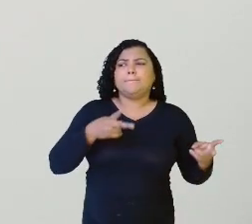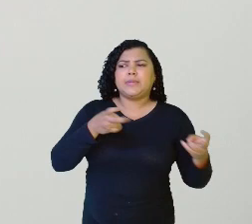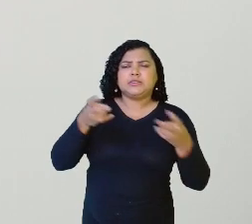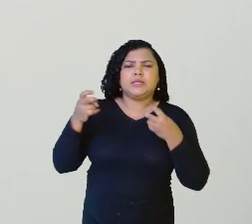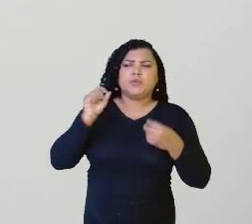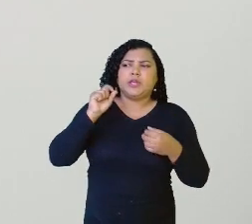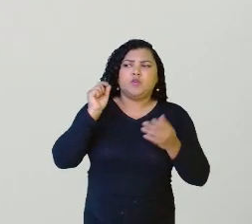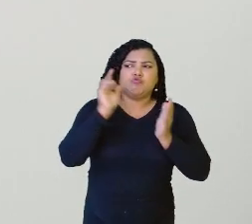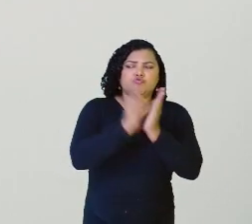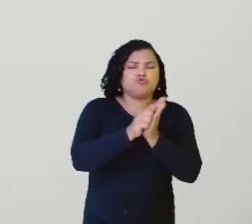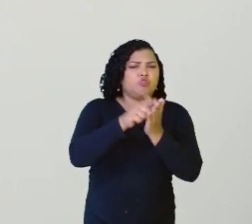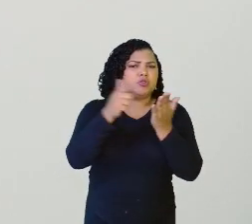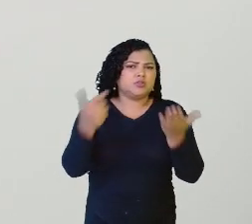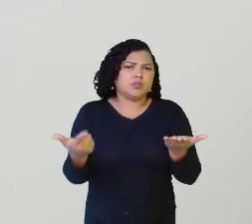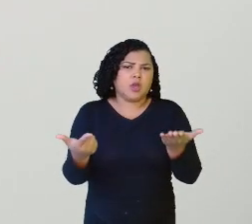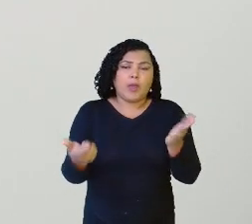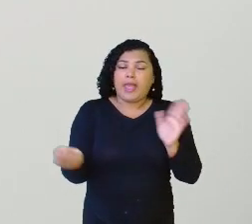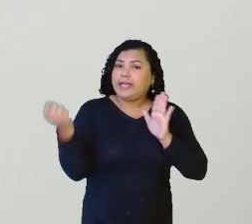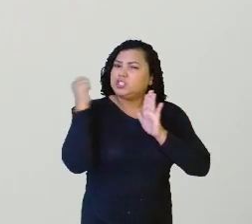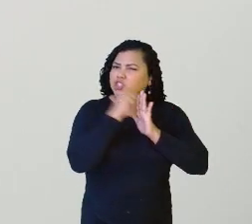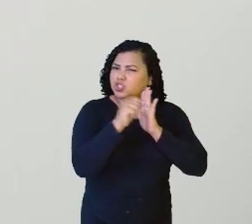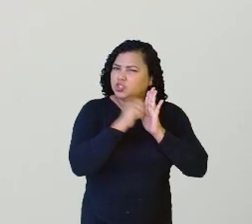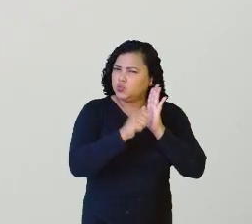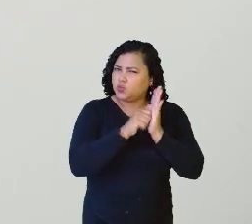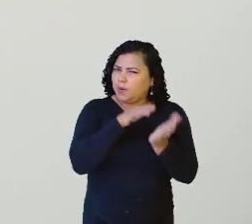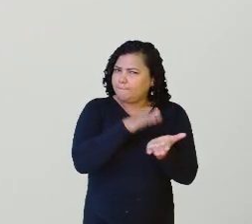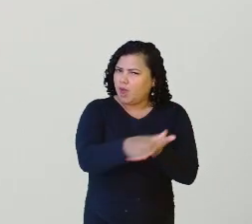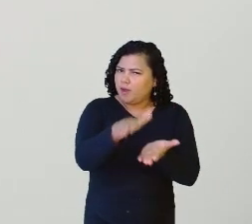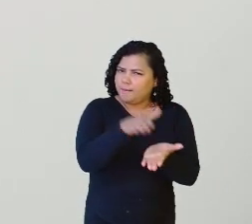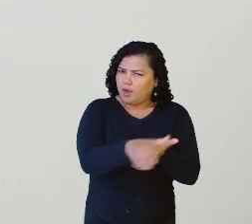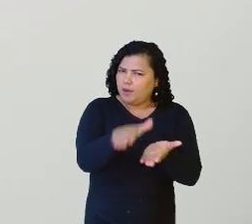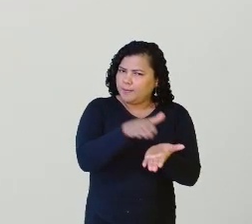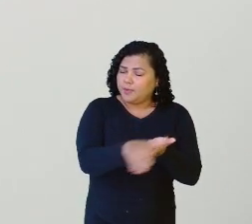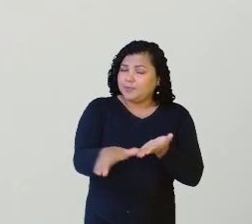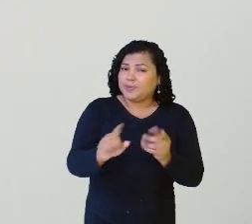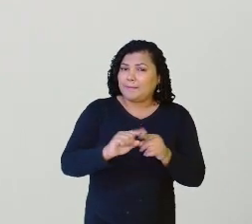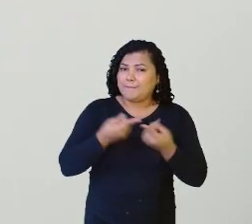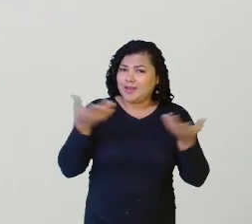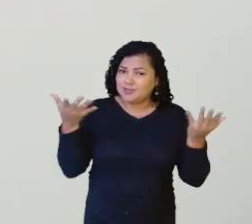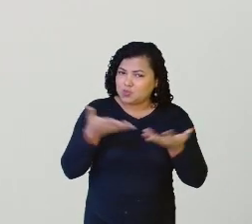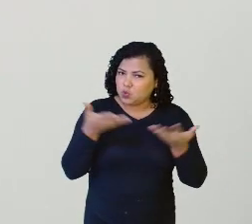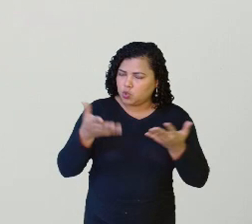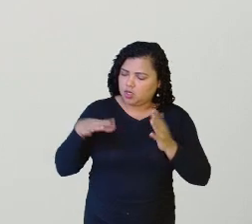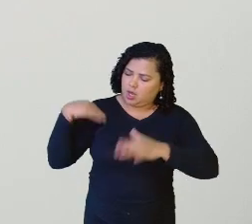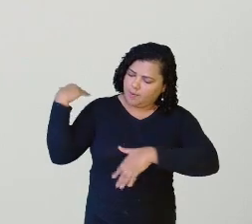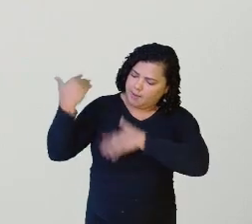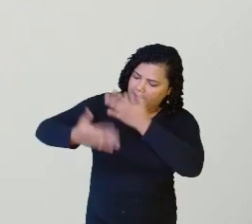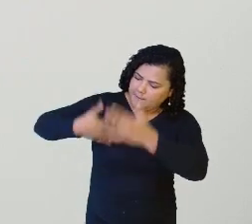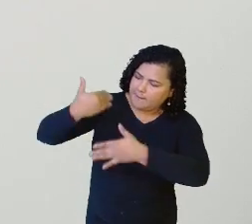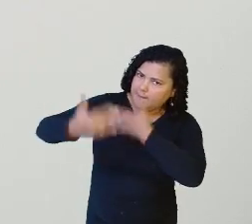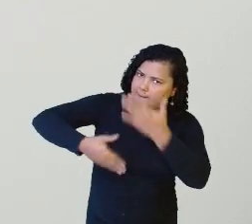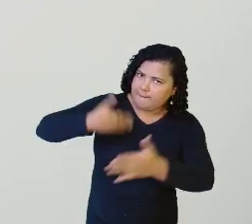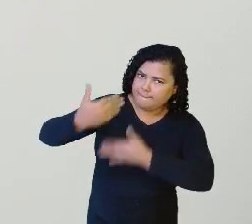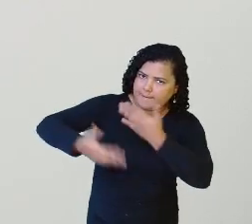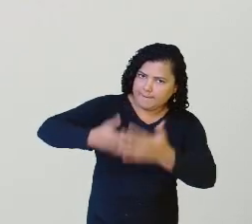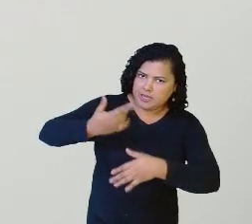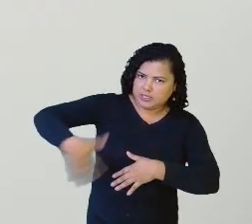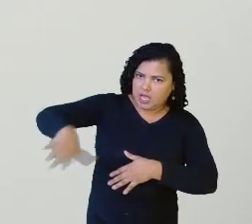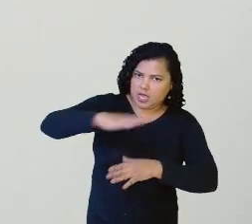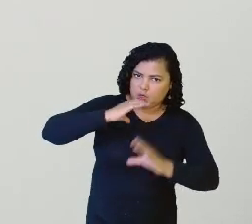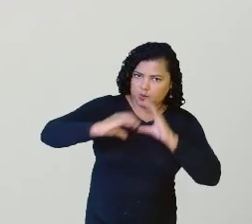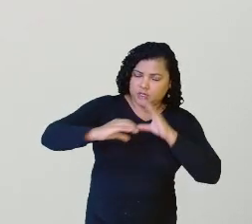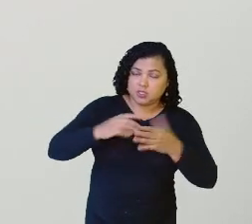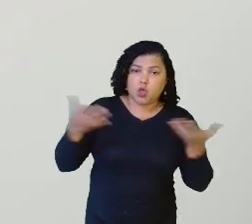que esse jornal é um jornal impresso. E hoje em dia, com a evolução dos meios de comunicação, nós